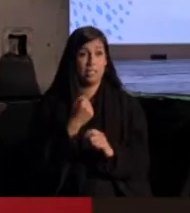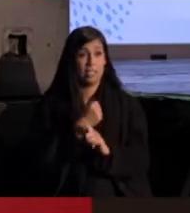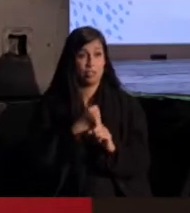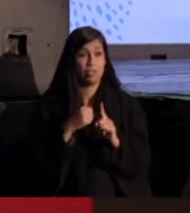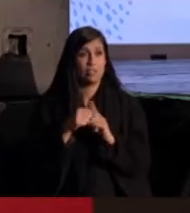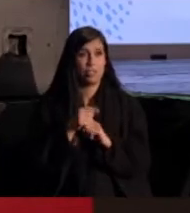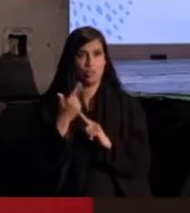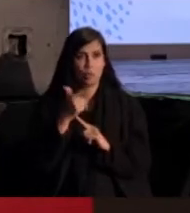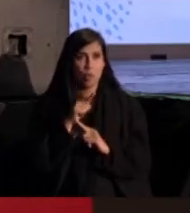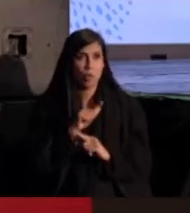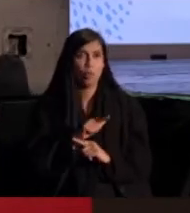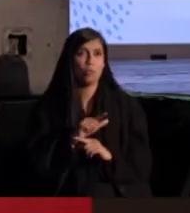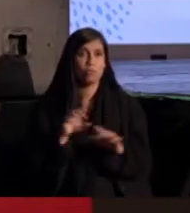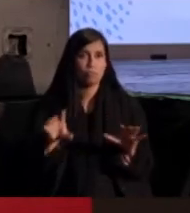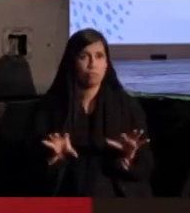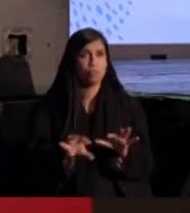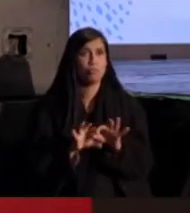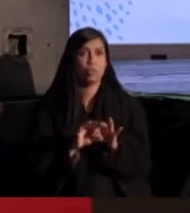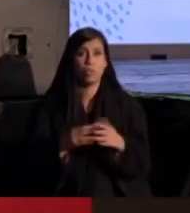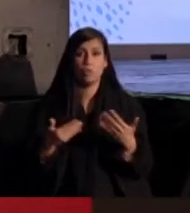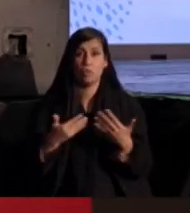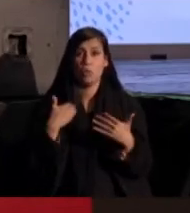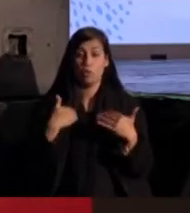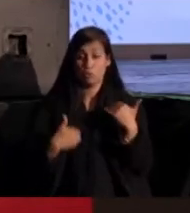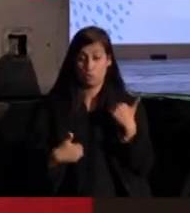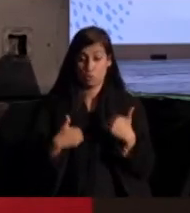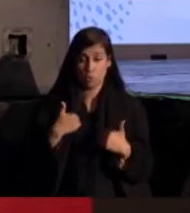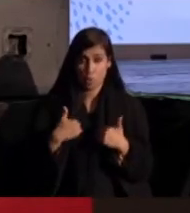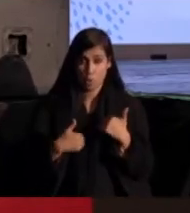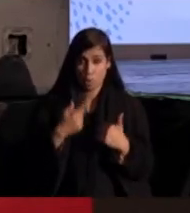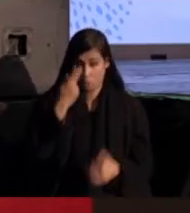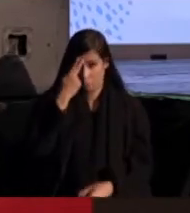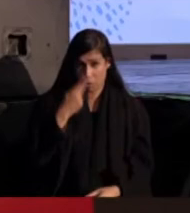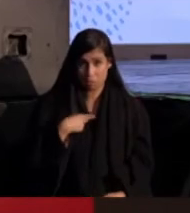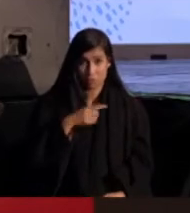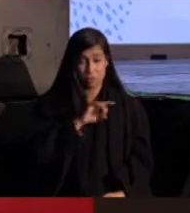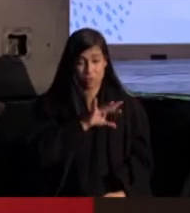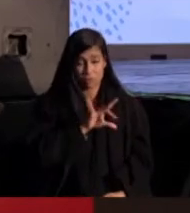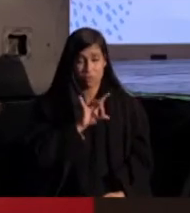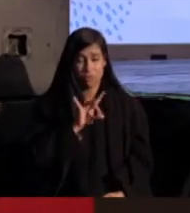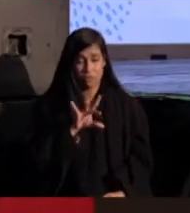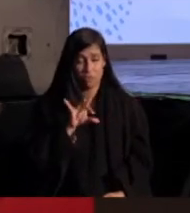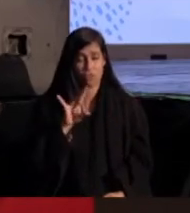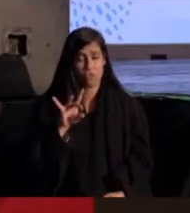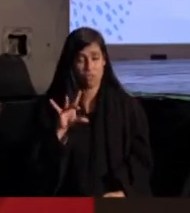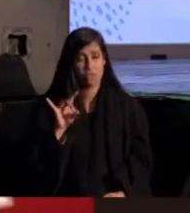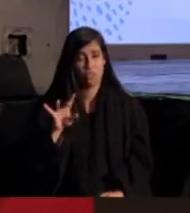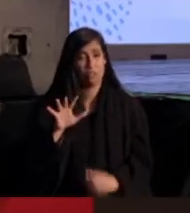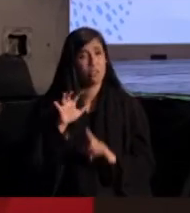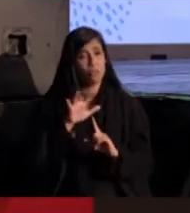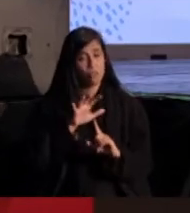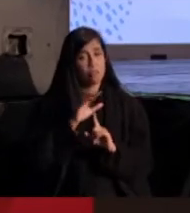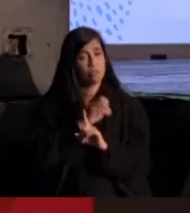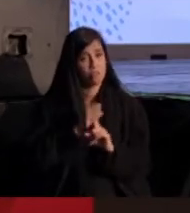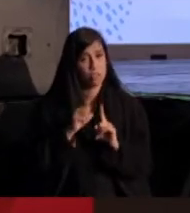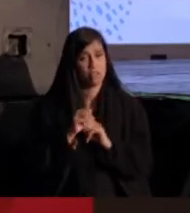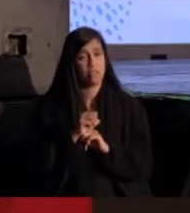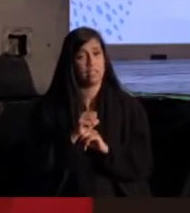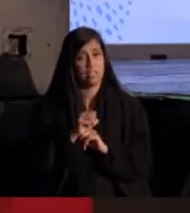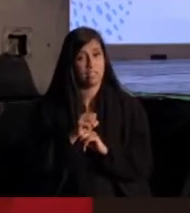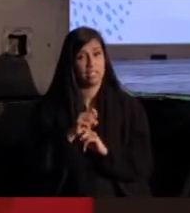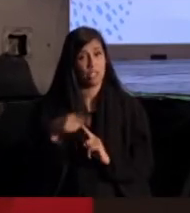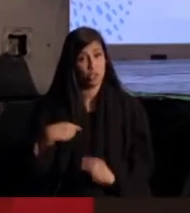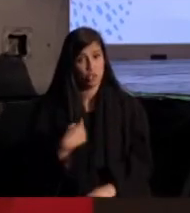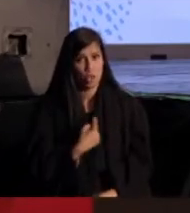O nosso corpo é suporte para ações sociais em geral, e a nossa boca é este lugar